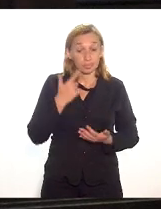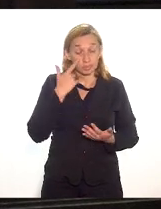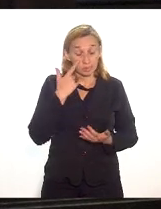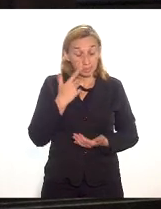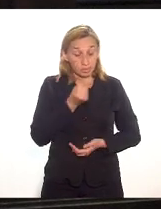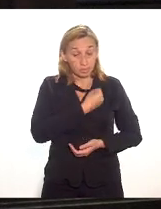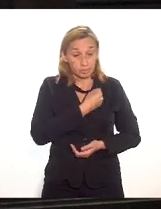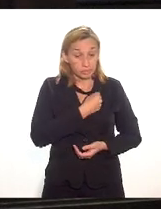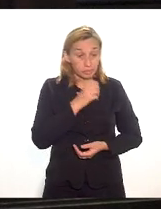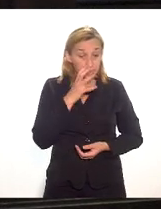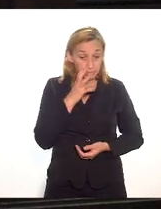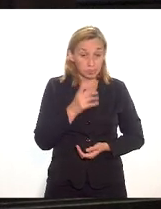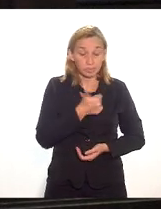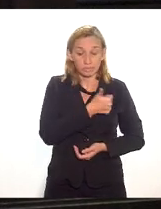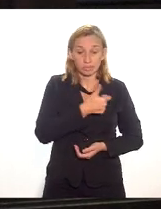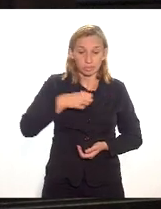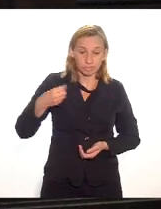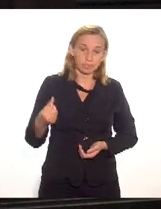tem um dado impressionante.